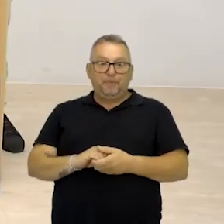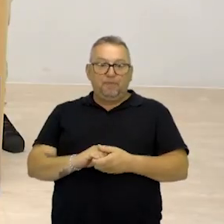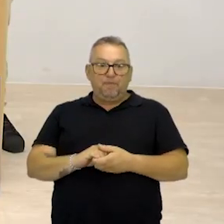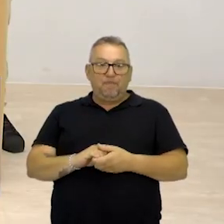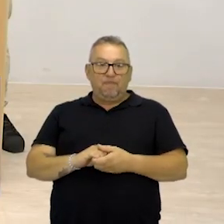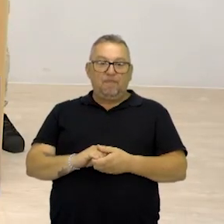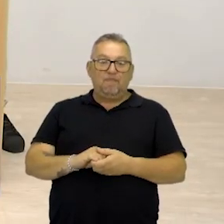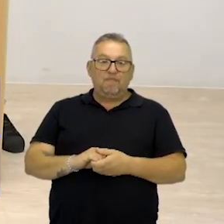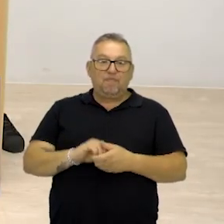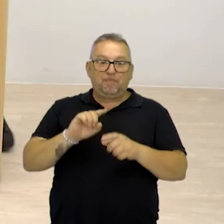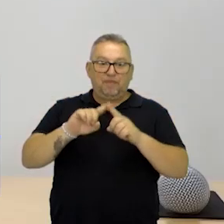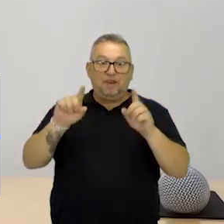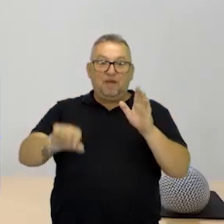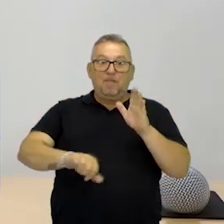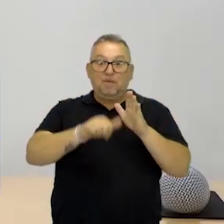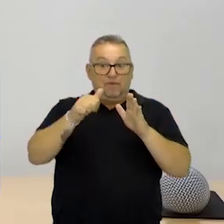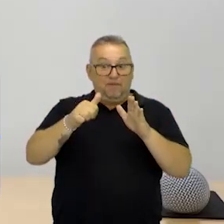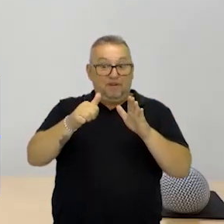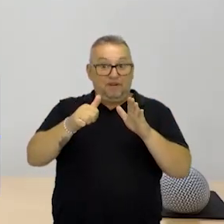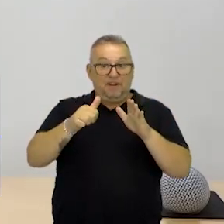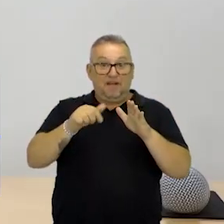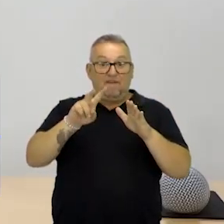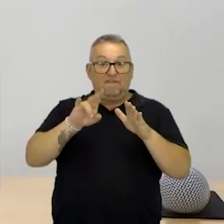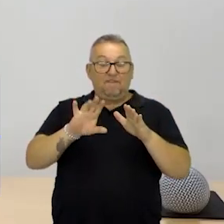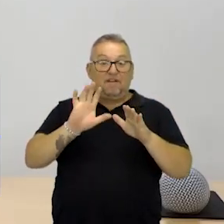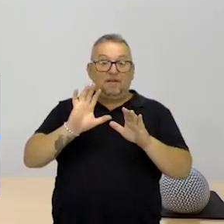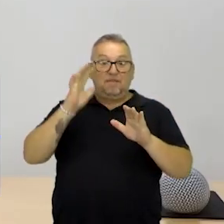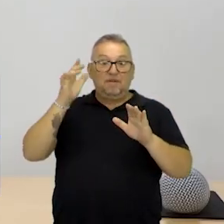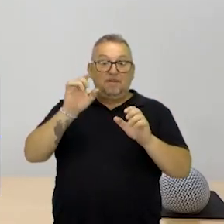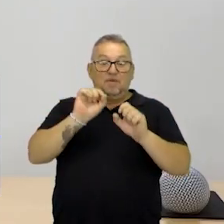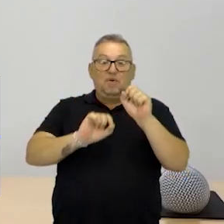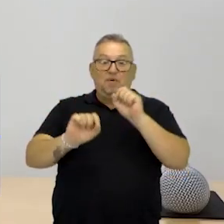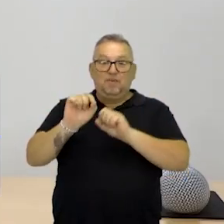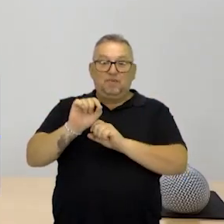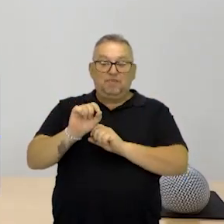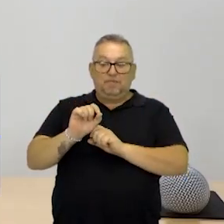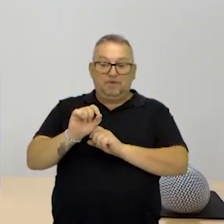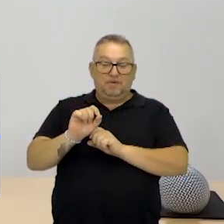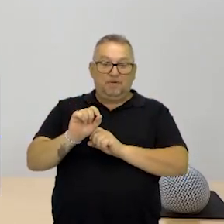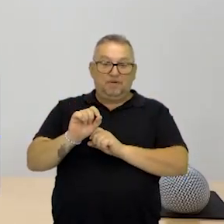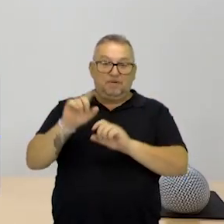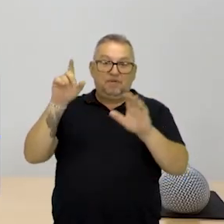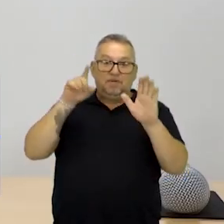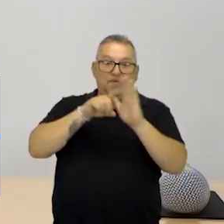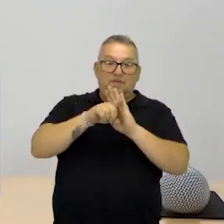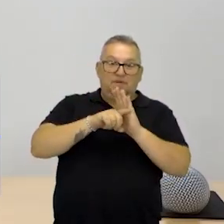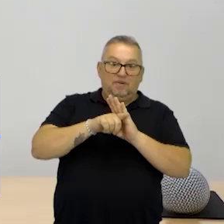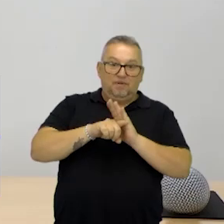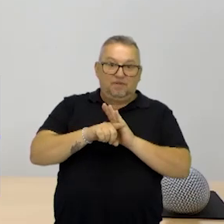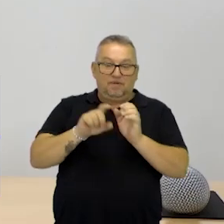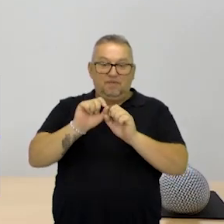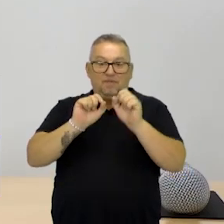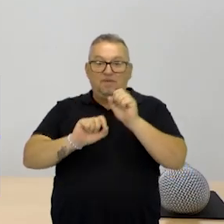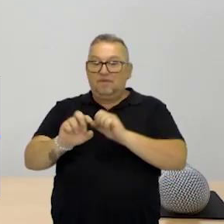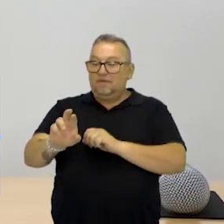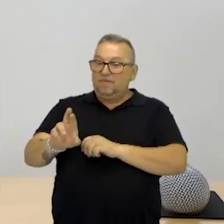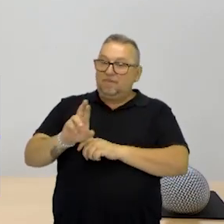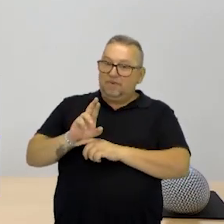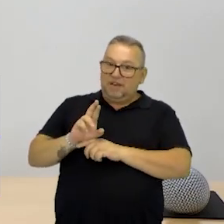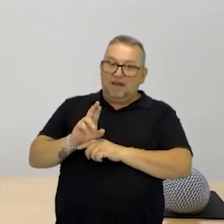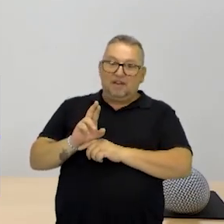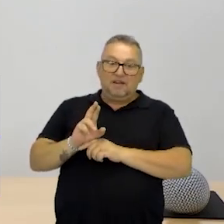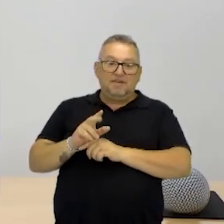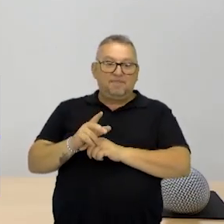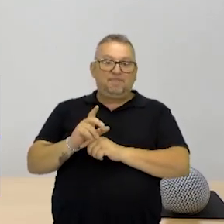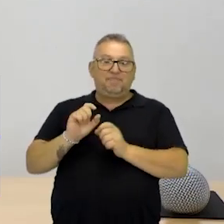ansioso. só como é a nossa primeira vez, vai aparecer aí uma perguntinha e você só vai clicar na resposta, tá certo? Isso.